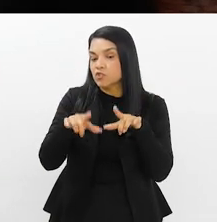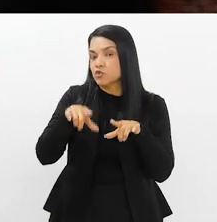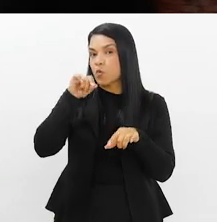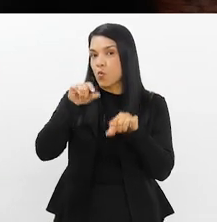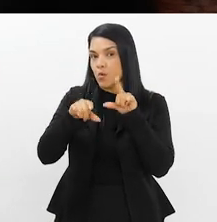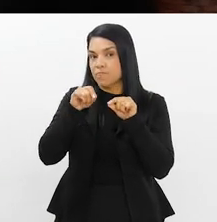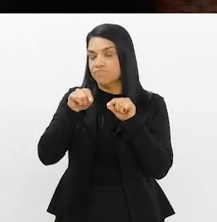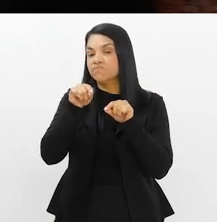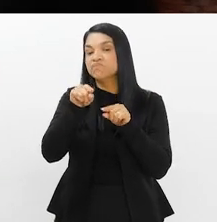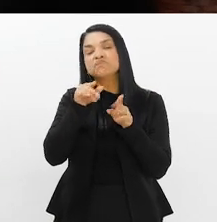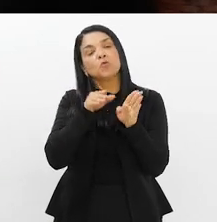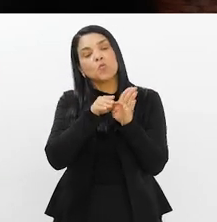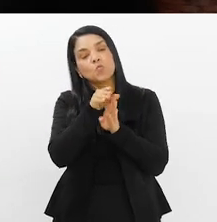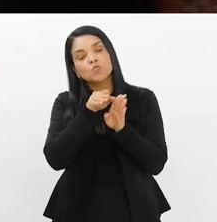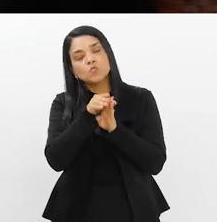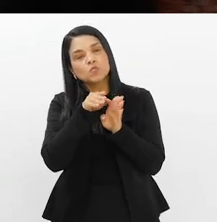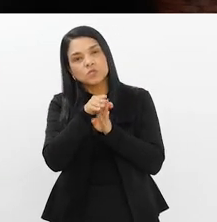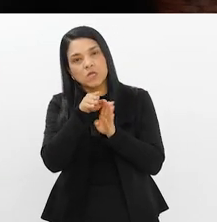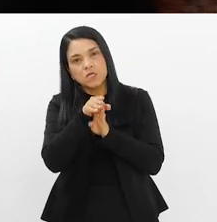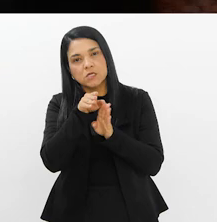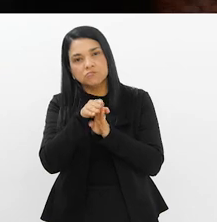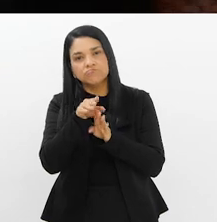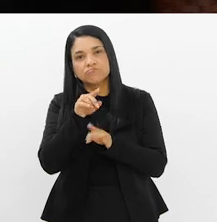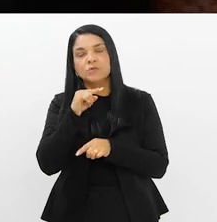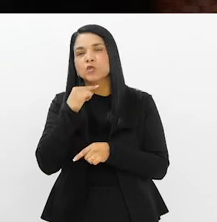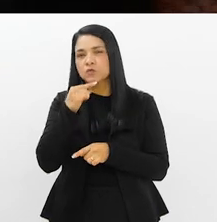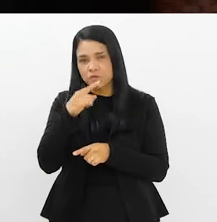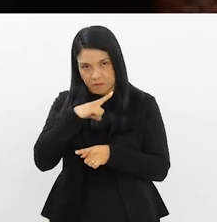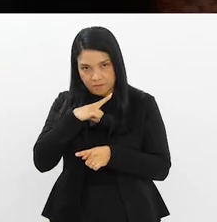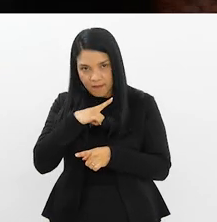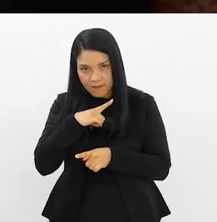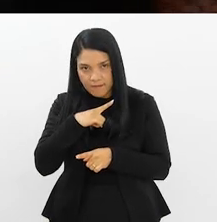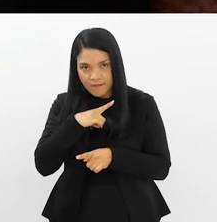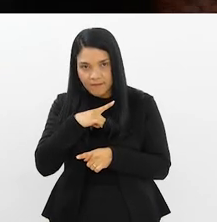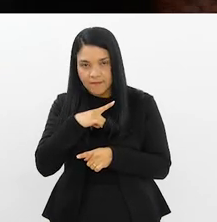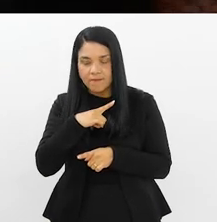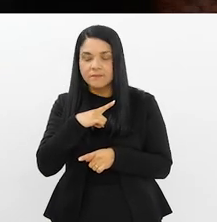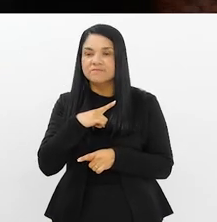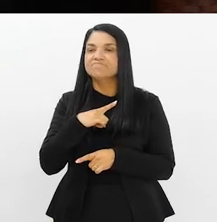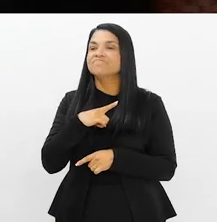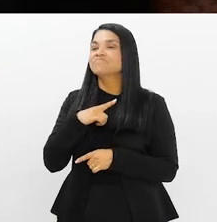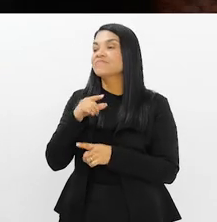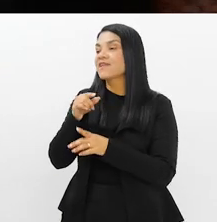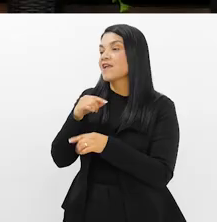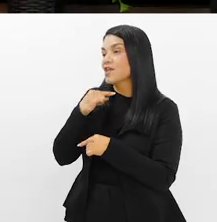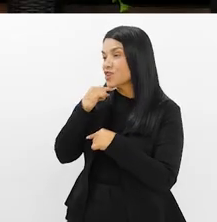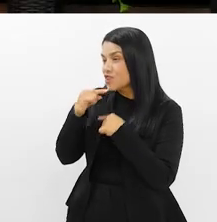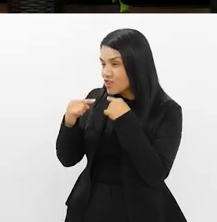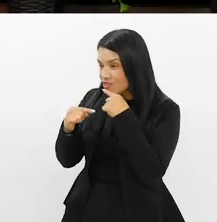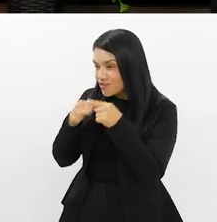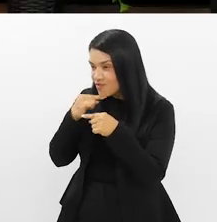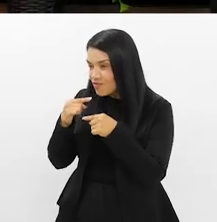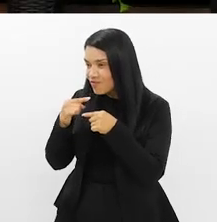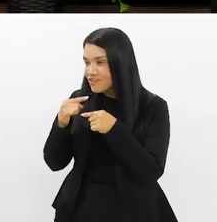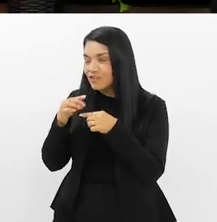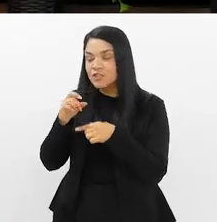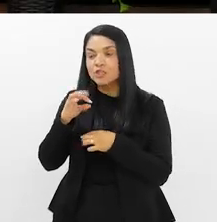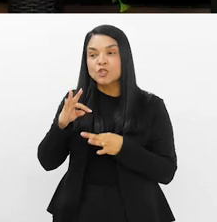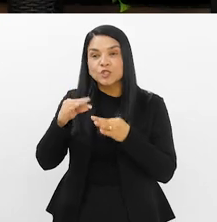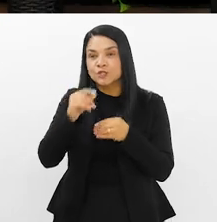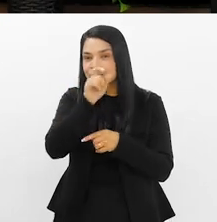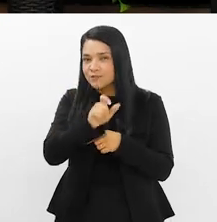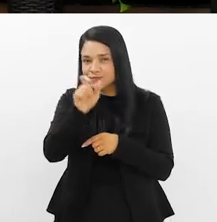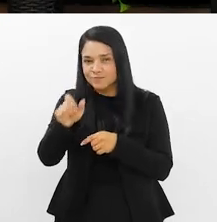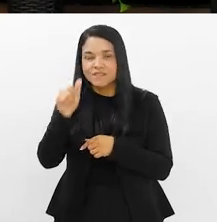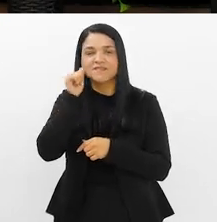espontânea vontade? Qual o conselho que você daria para essa dúvida? Existe? essa dúvida permeia talvez todas